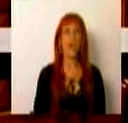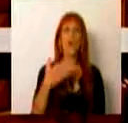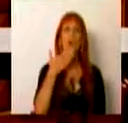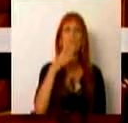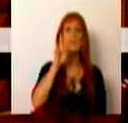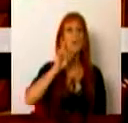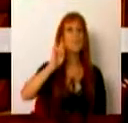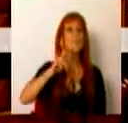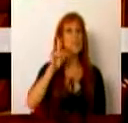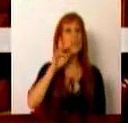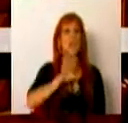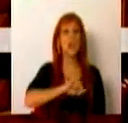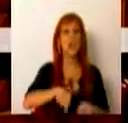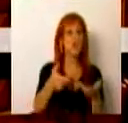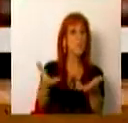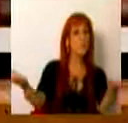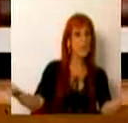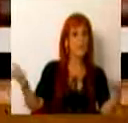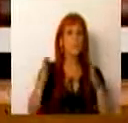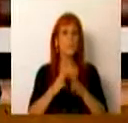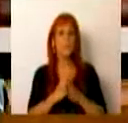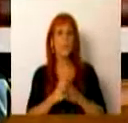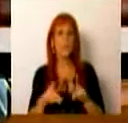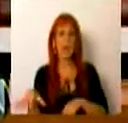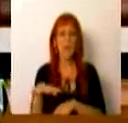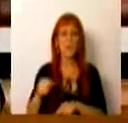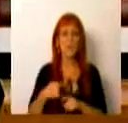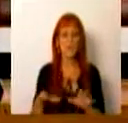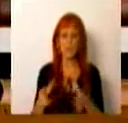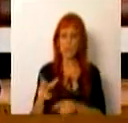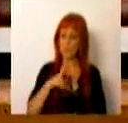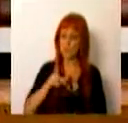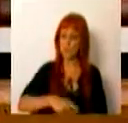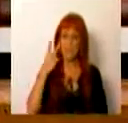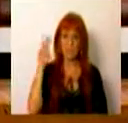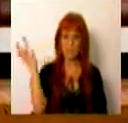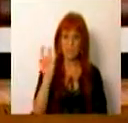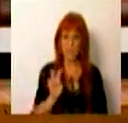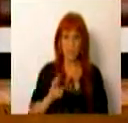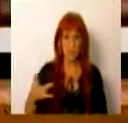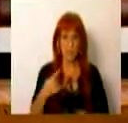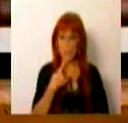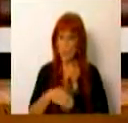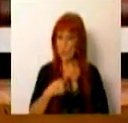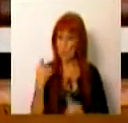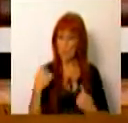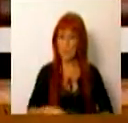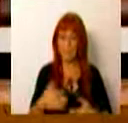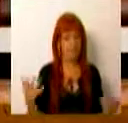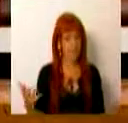Muito obrigado, Sra. Presidente, Sras. E Srs. Deputados. A situação que a comunidade portuguesa vive na Venezuela é muito